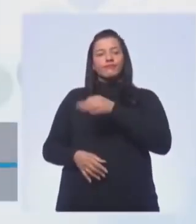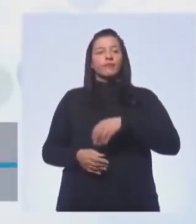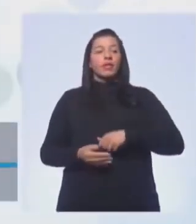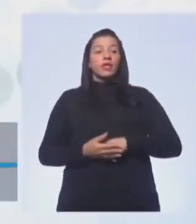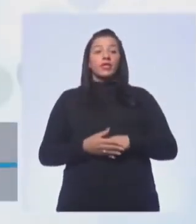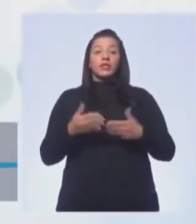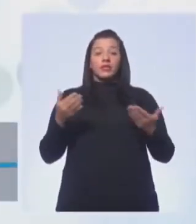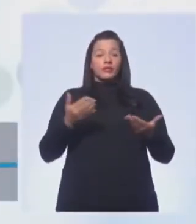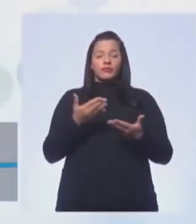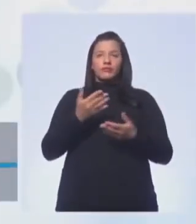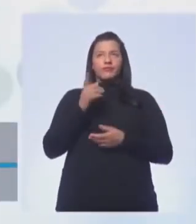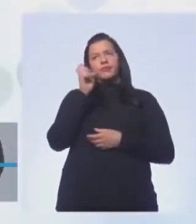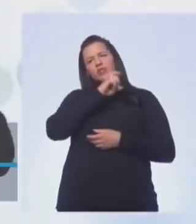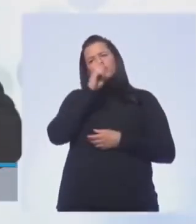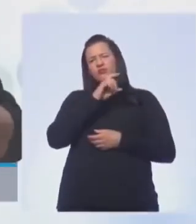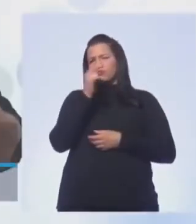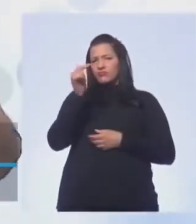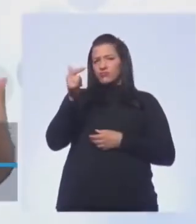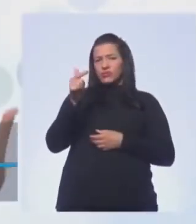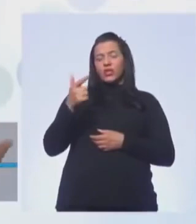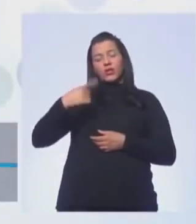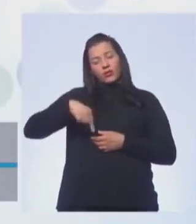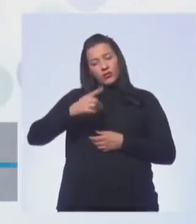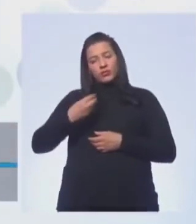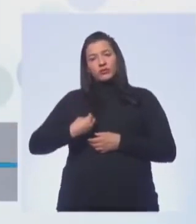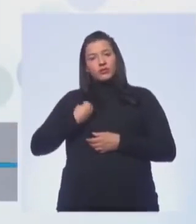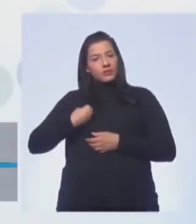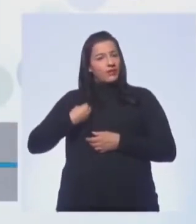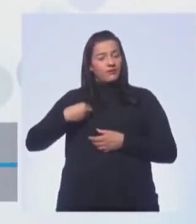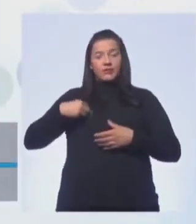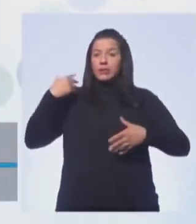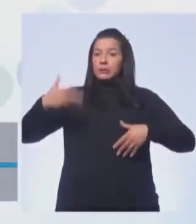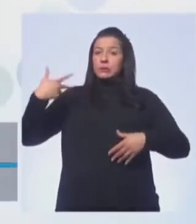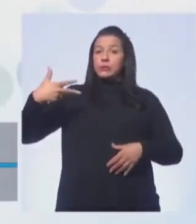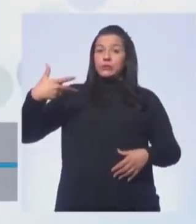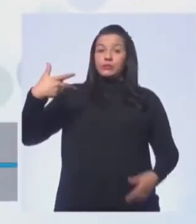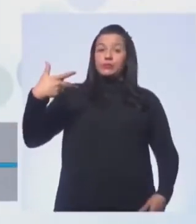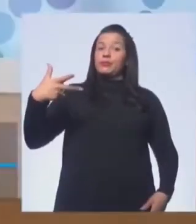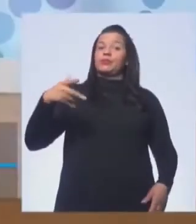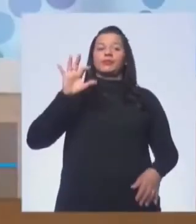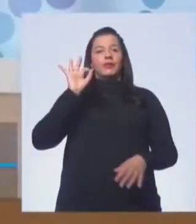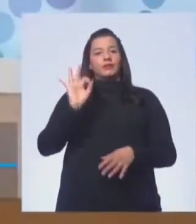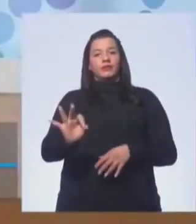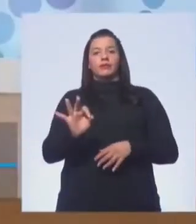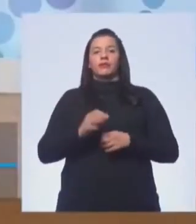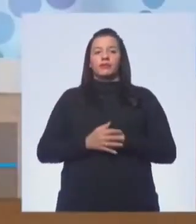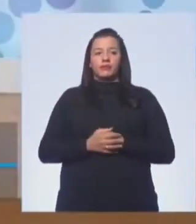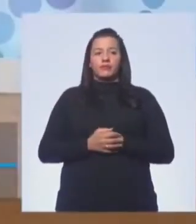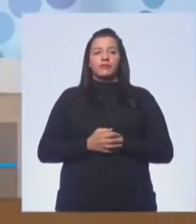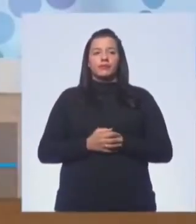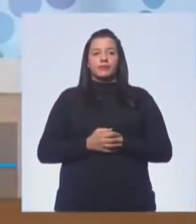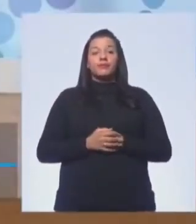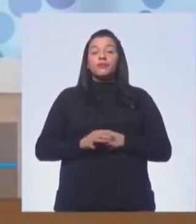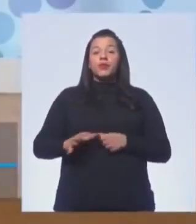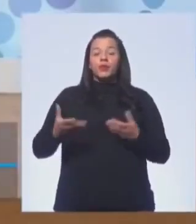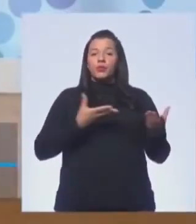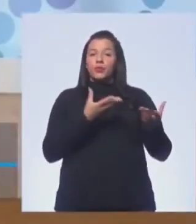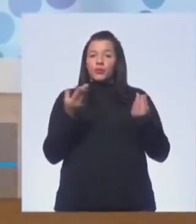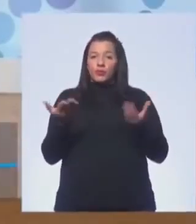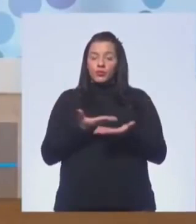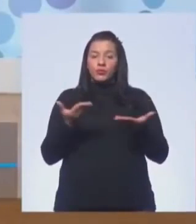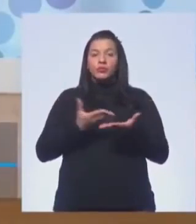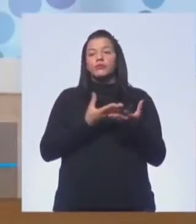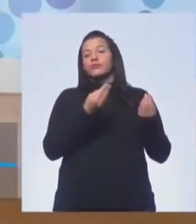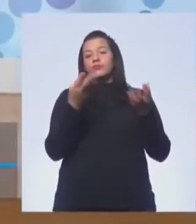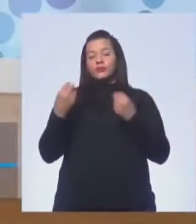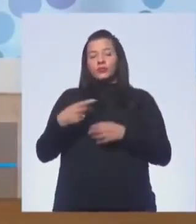aí não é uma mentira, a nossa vida é um frenesi. Isso é real, né? A maioria das pessoas, né? A